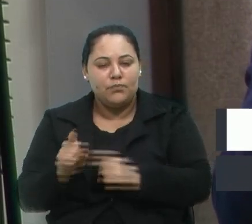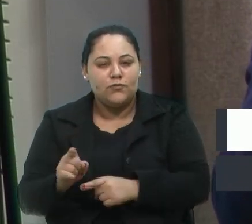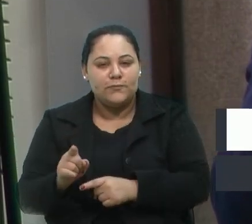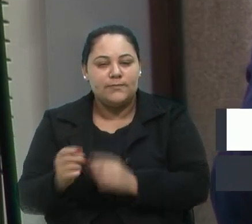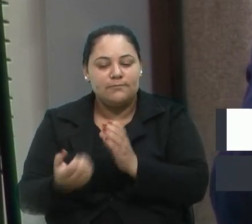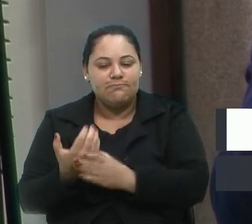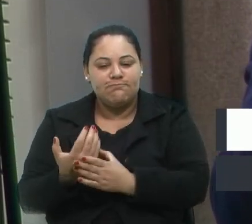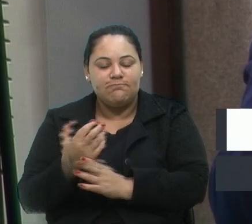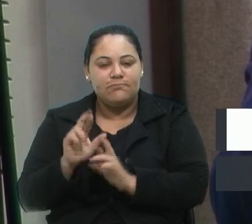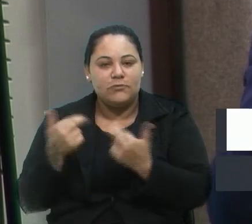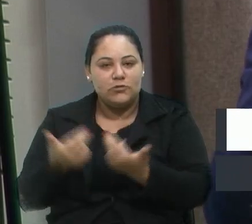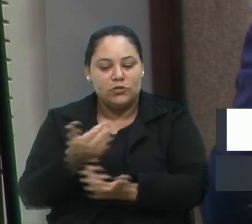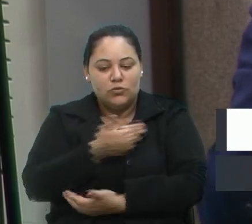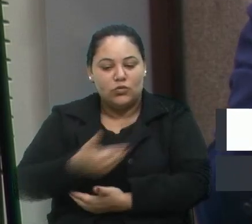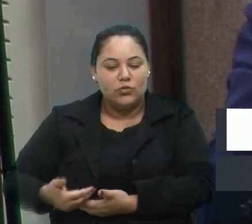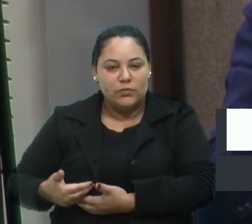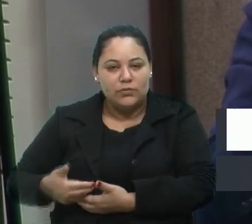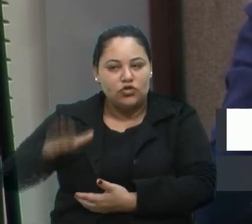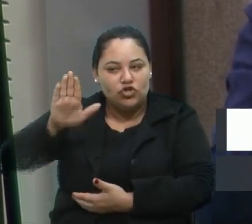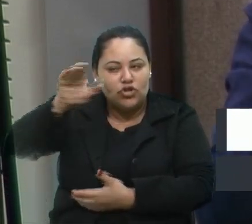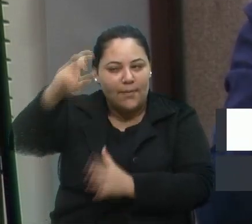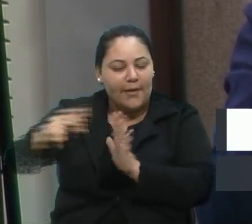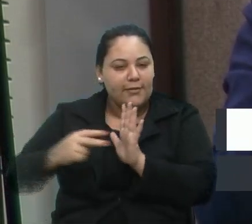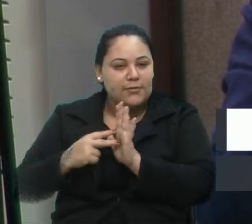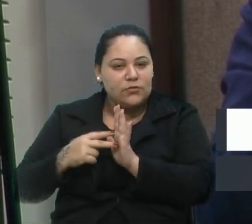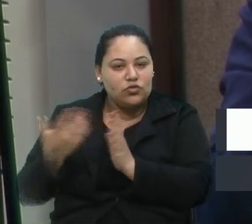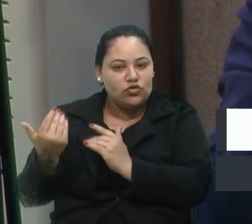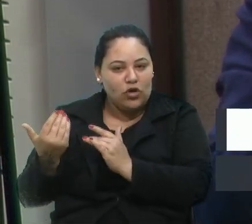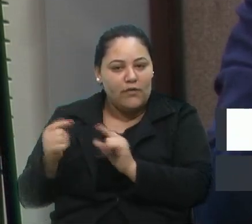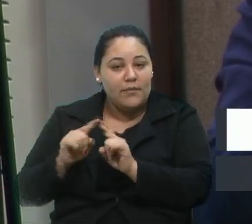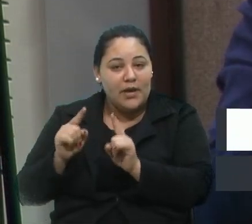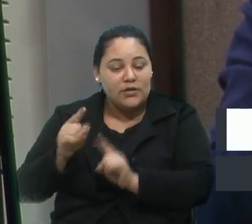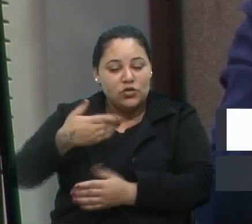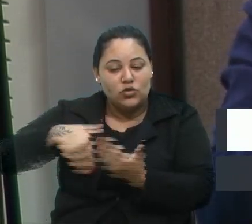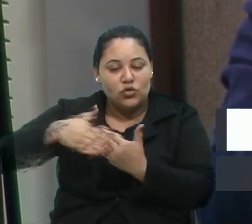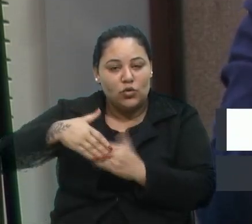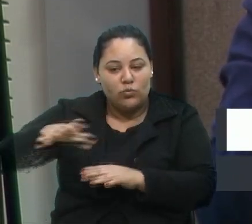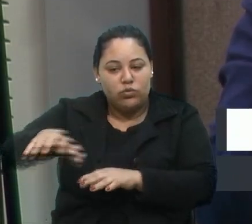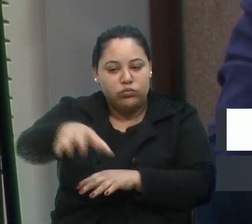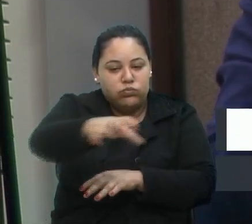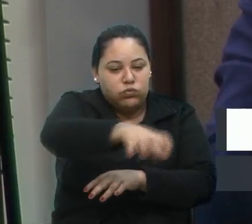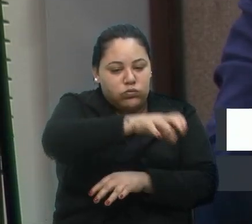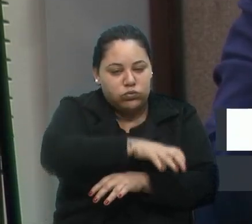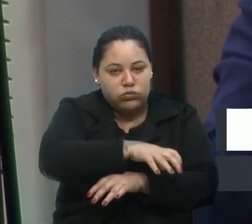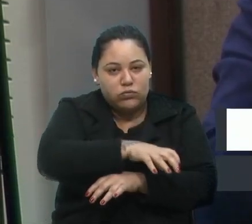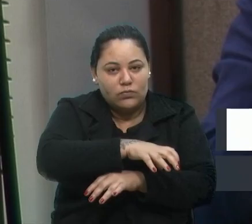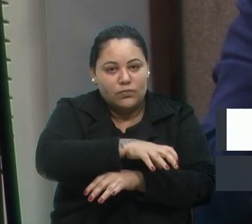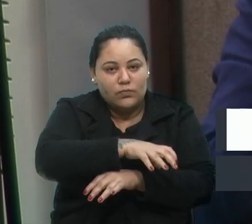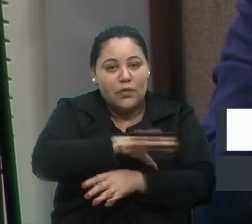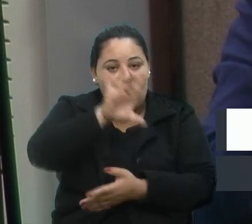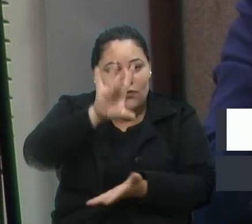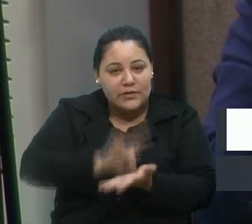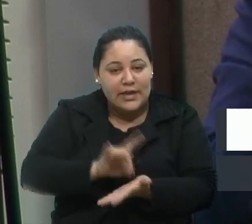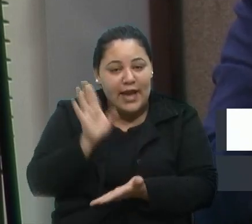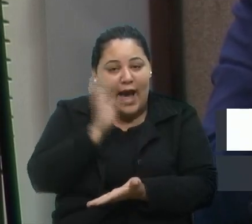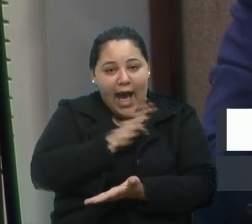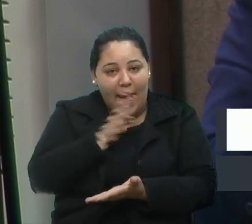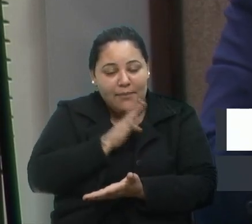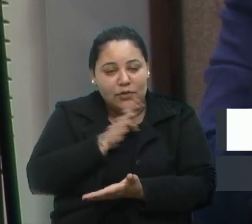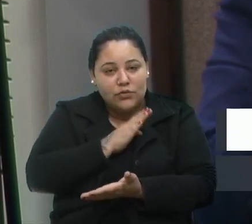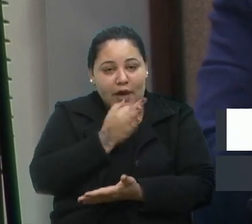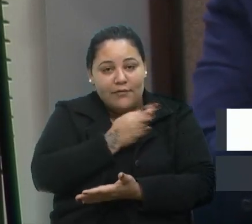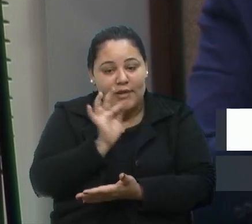para a gente mobilizar não somente a juventude, mas todos os setores da sociedade para a efetiva implementação da Universidade Federal aqui em